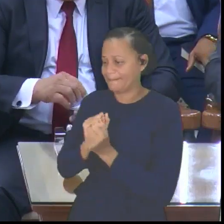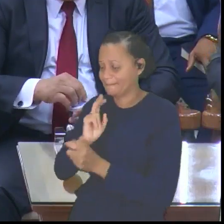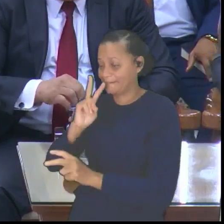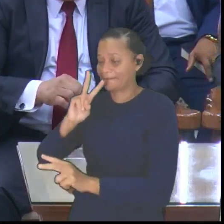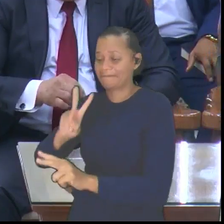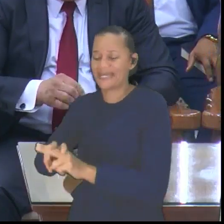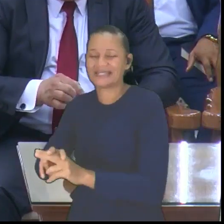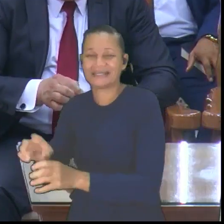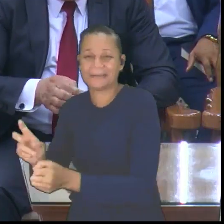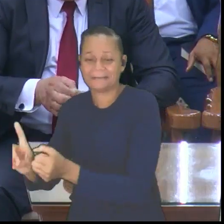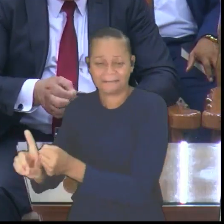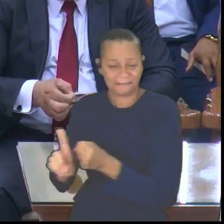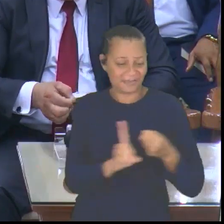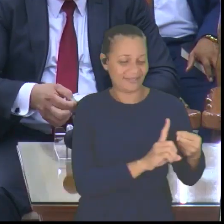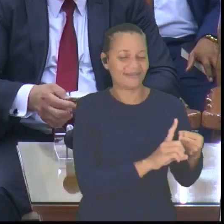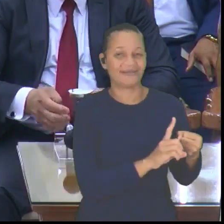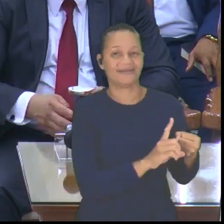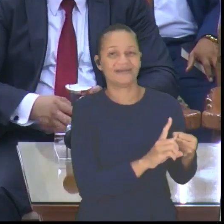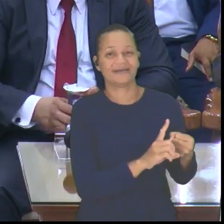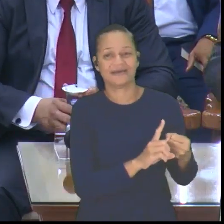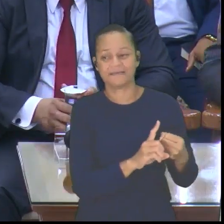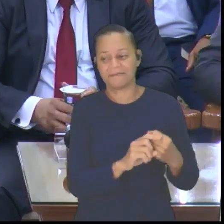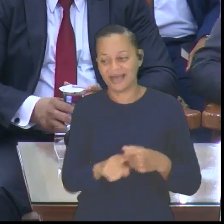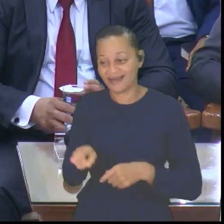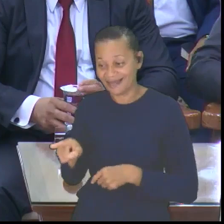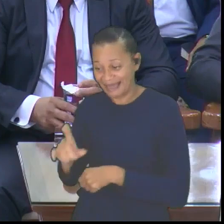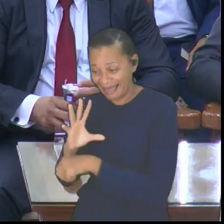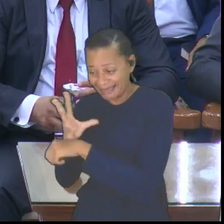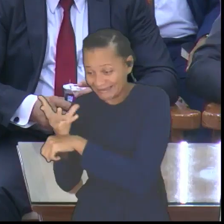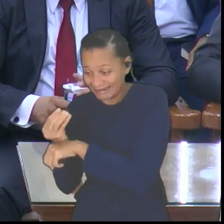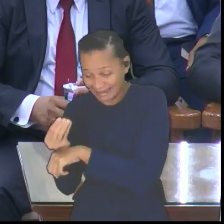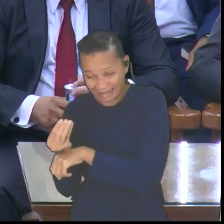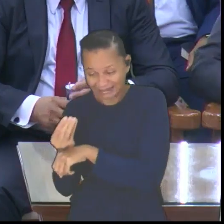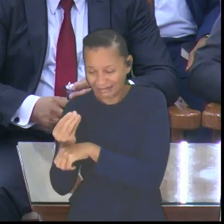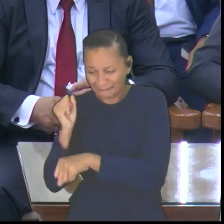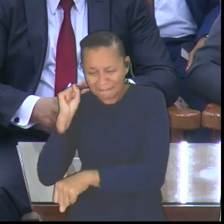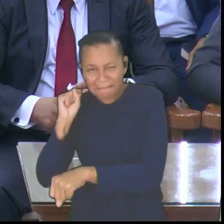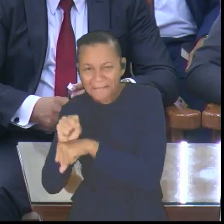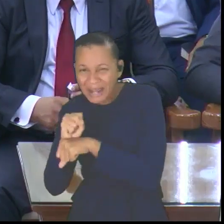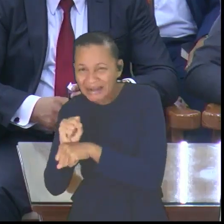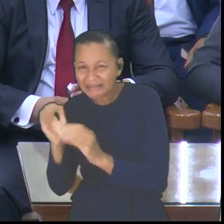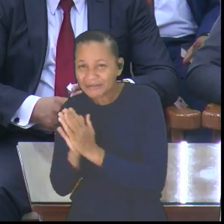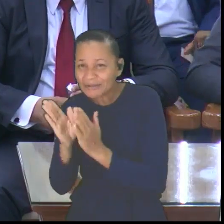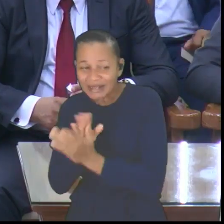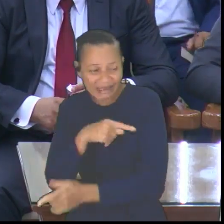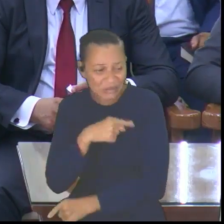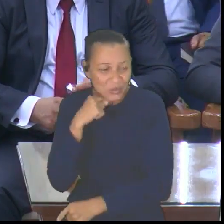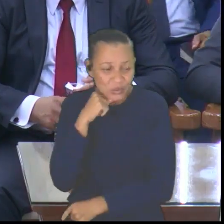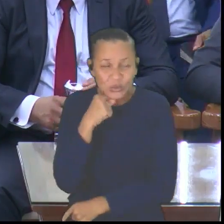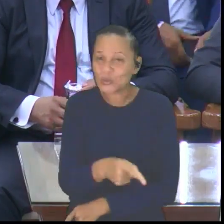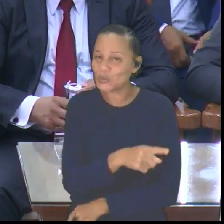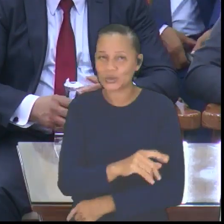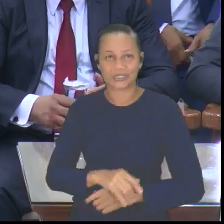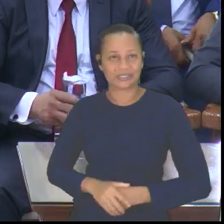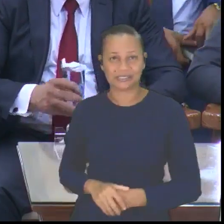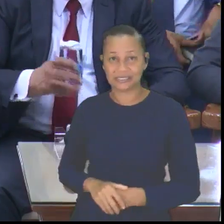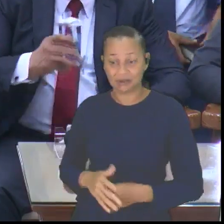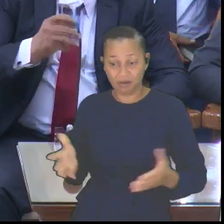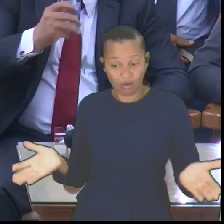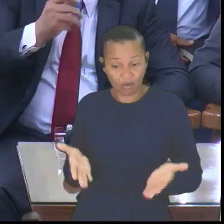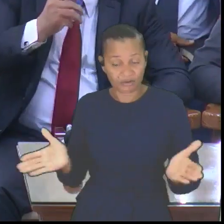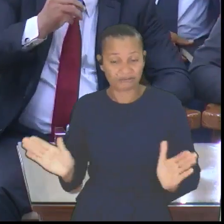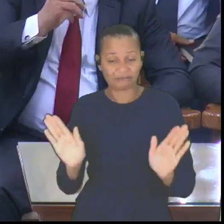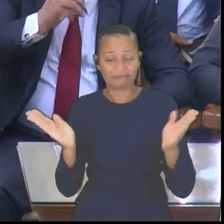mas não conseguiu impedir a igreja de fazer o quê? De orar. Quem impede a igreja de orar? Se fechasse a igreja hoje